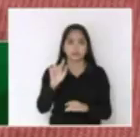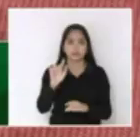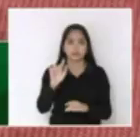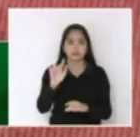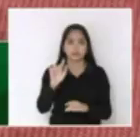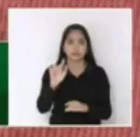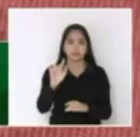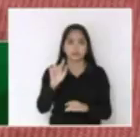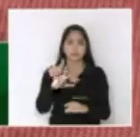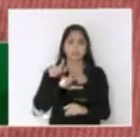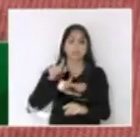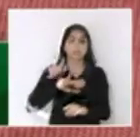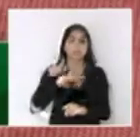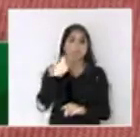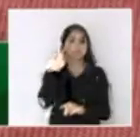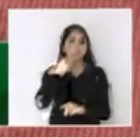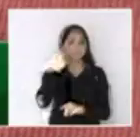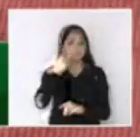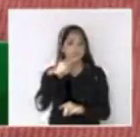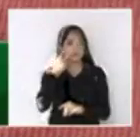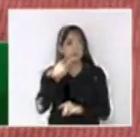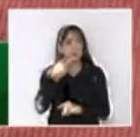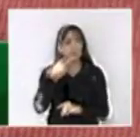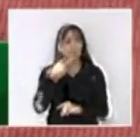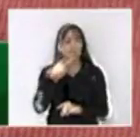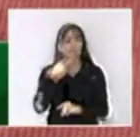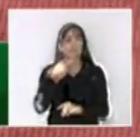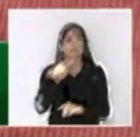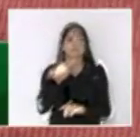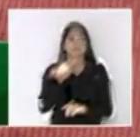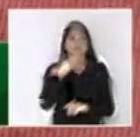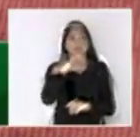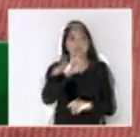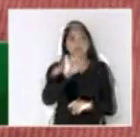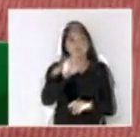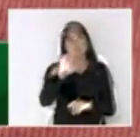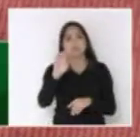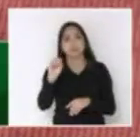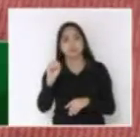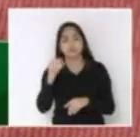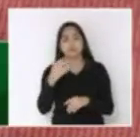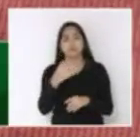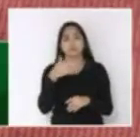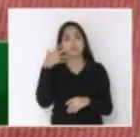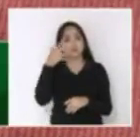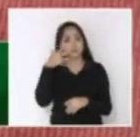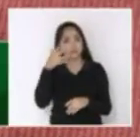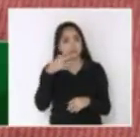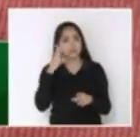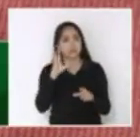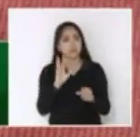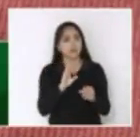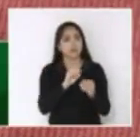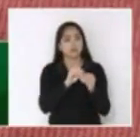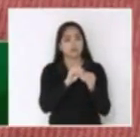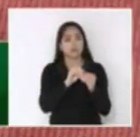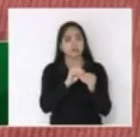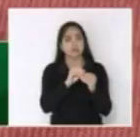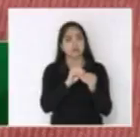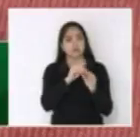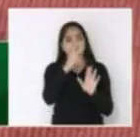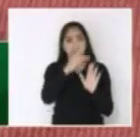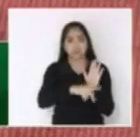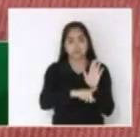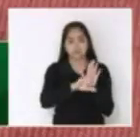Ciro, aliado à tua fala e aliado aqui ao projeto de lei que está sendo apresentado pelo deputado, eminente